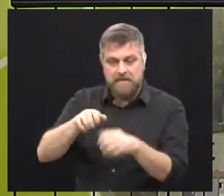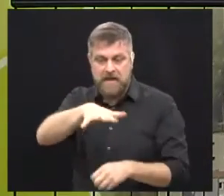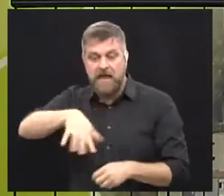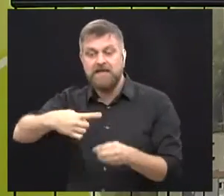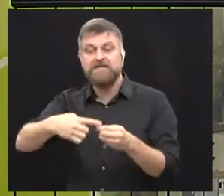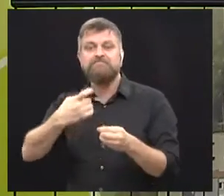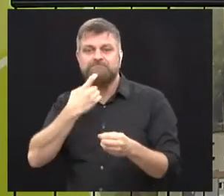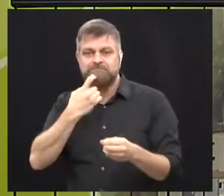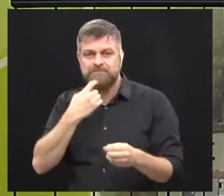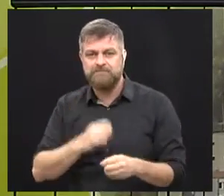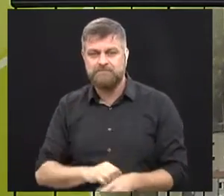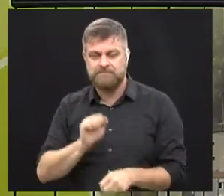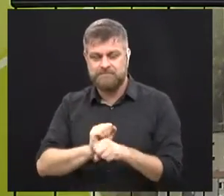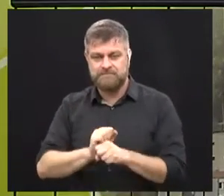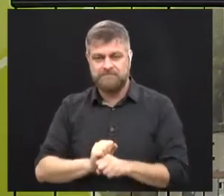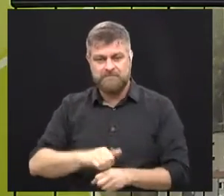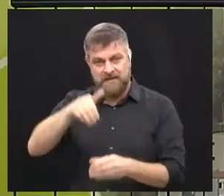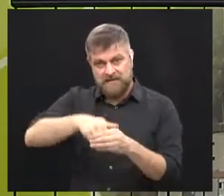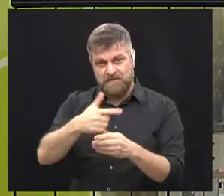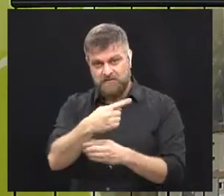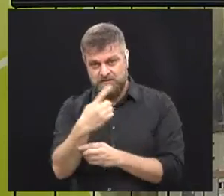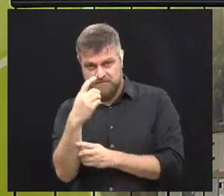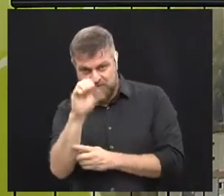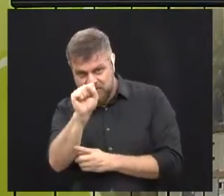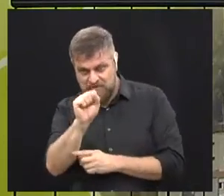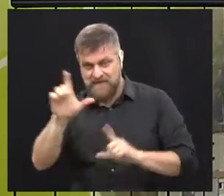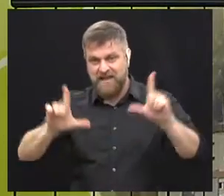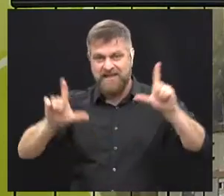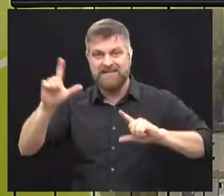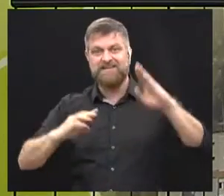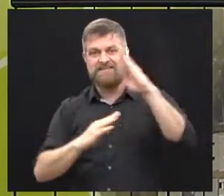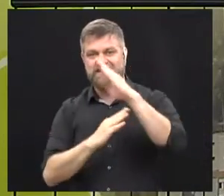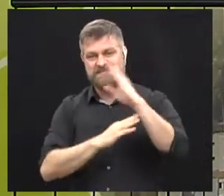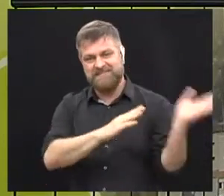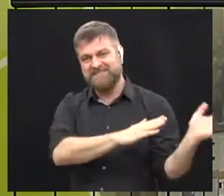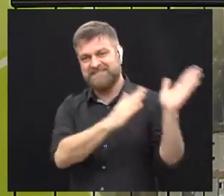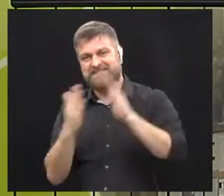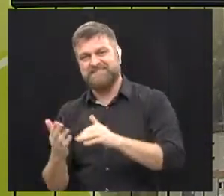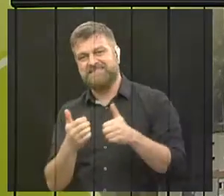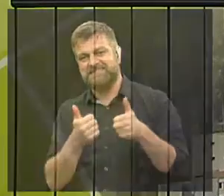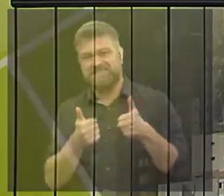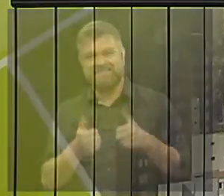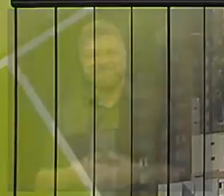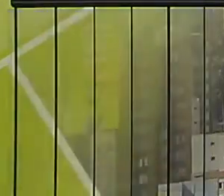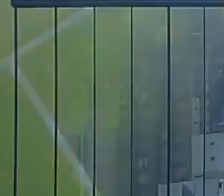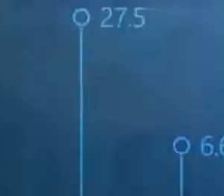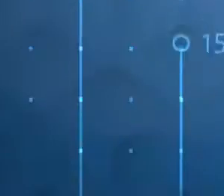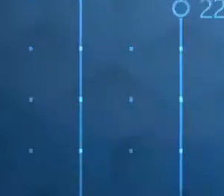cidade de Campinas. Cobertura das eleições 2018 é aqui na TV Câmara Campinas.